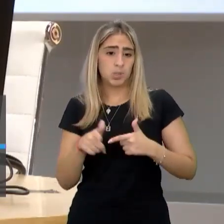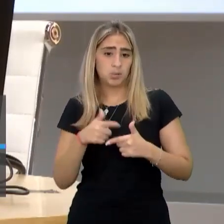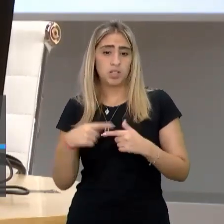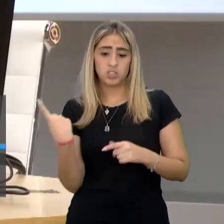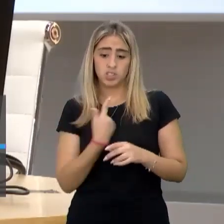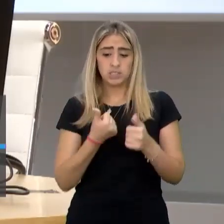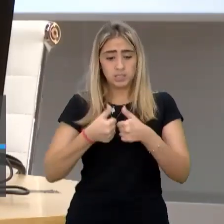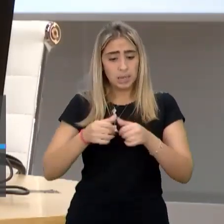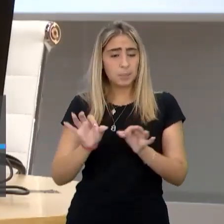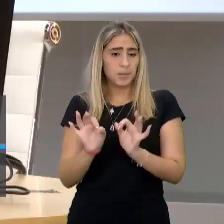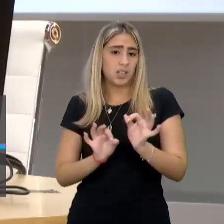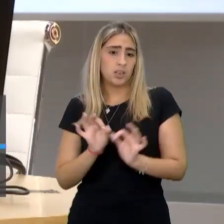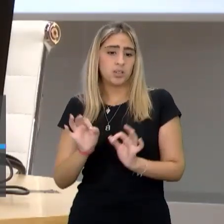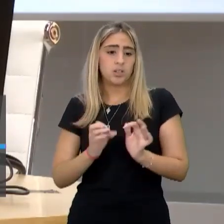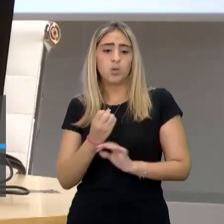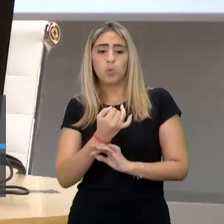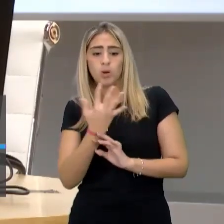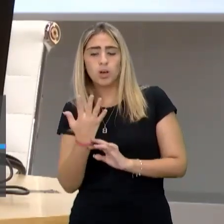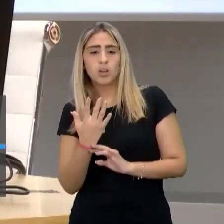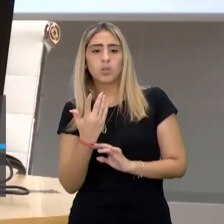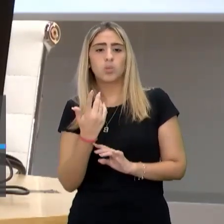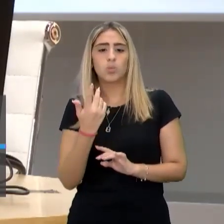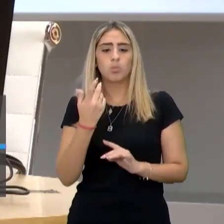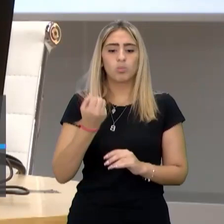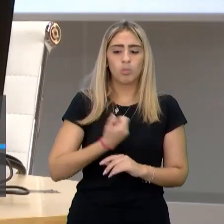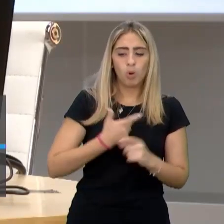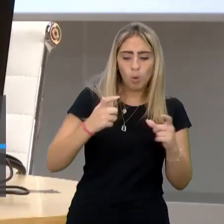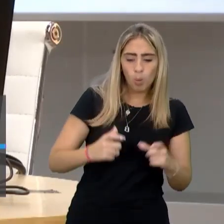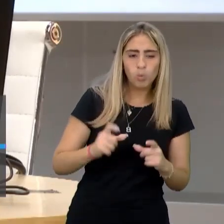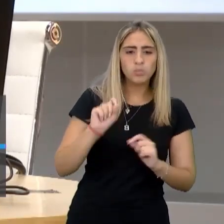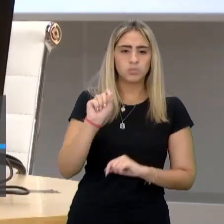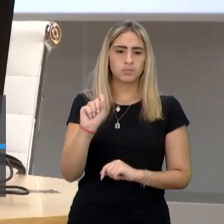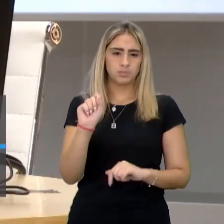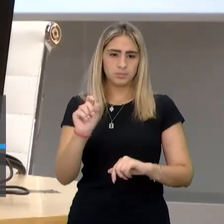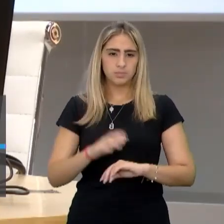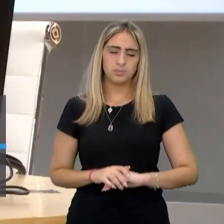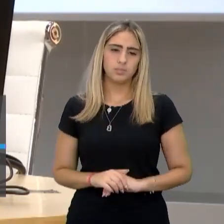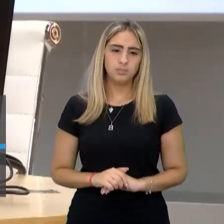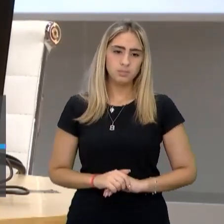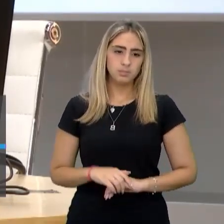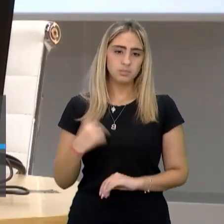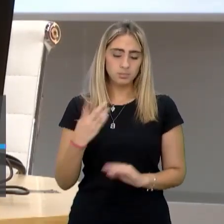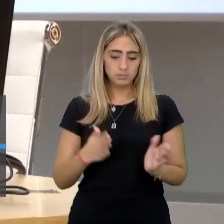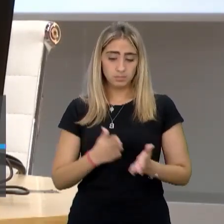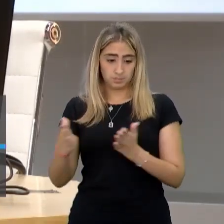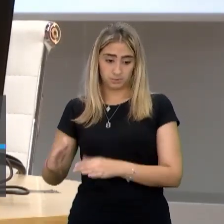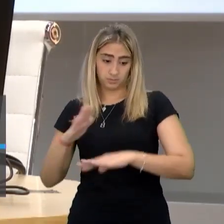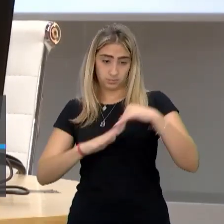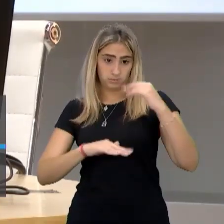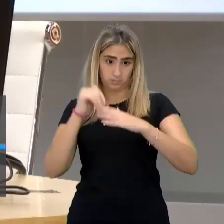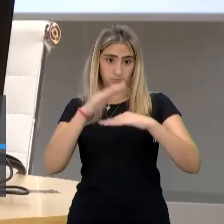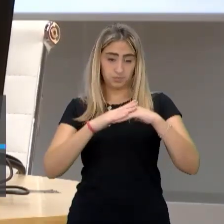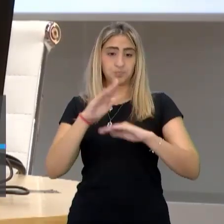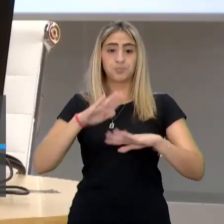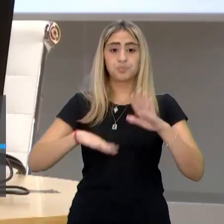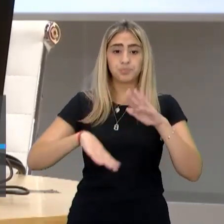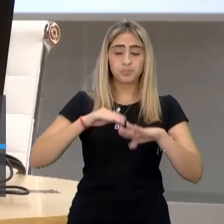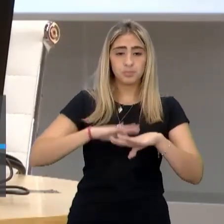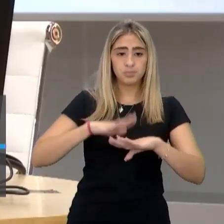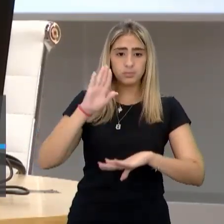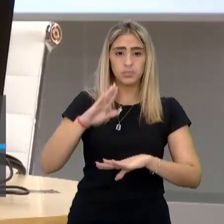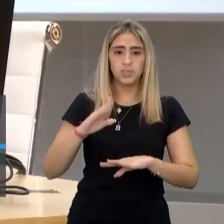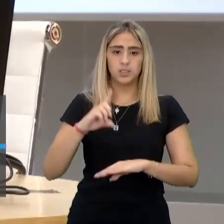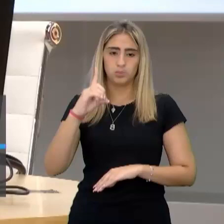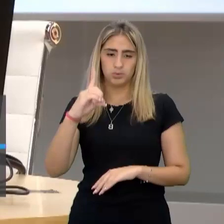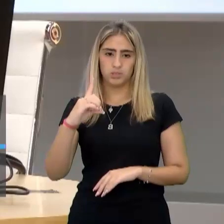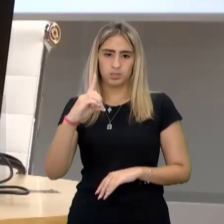está planejando o quando, onde, quem e tudo mais. Quando a gente for para a parte prática, né, que já vai ser o D,